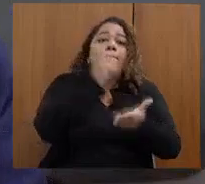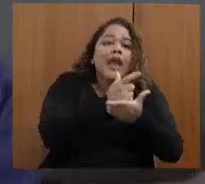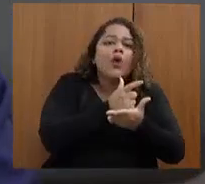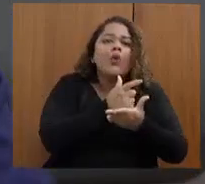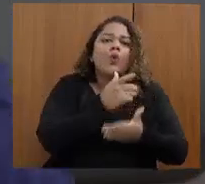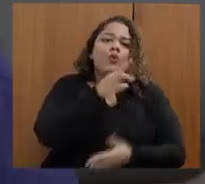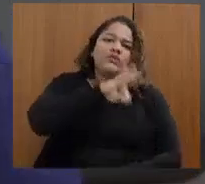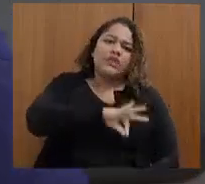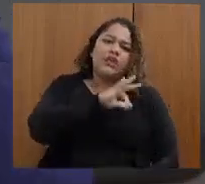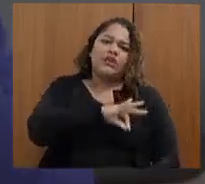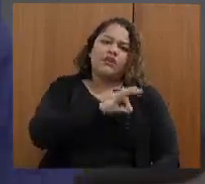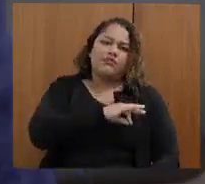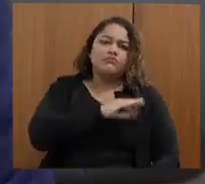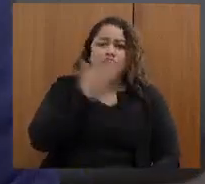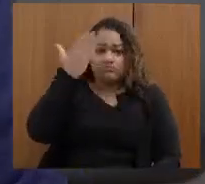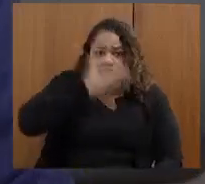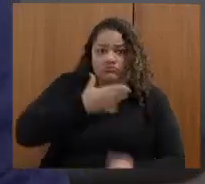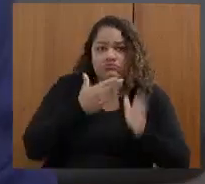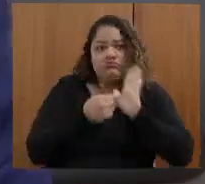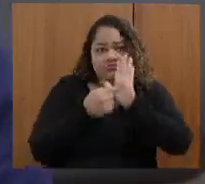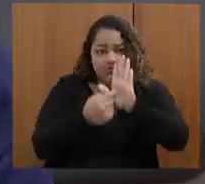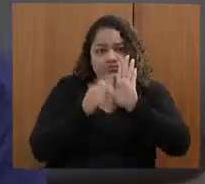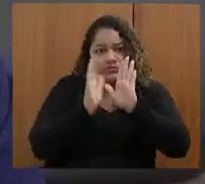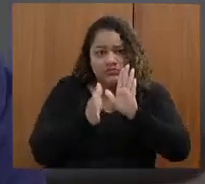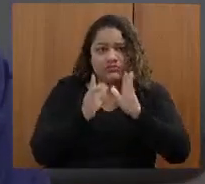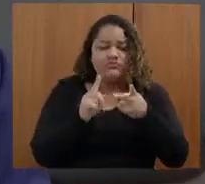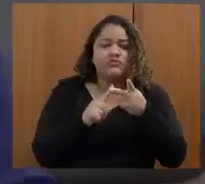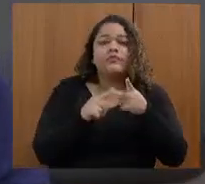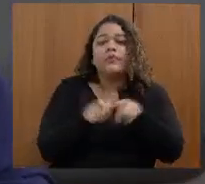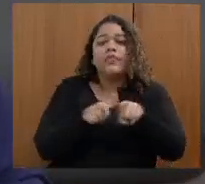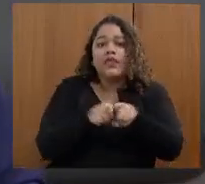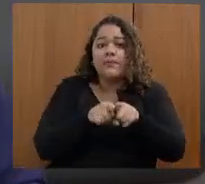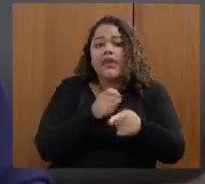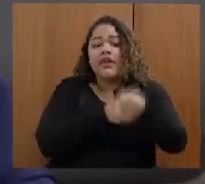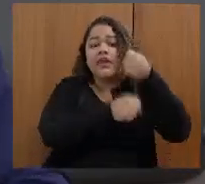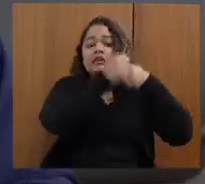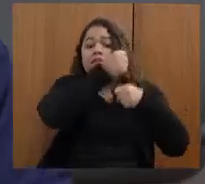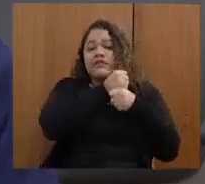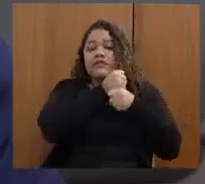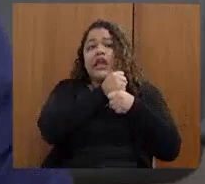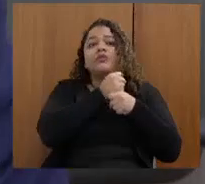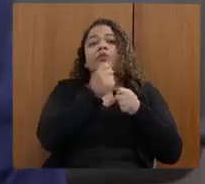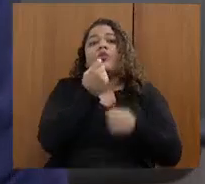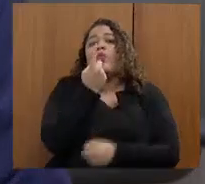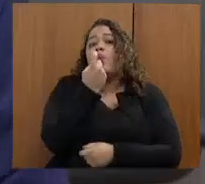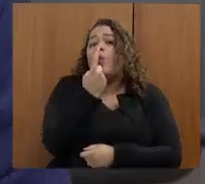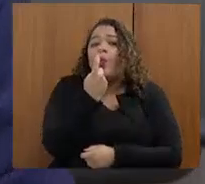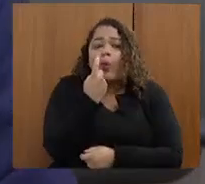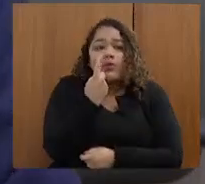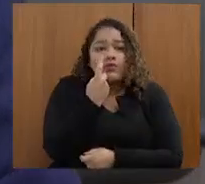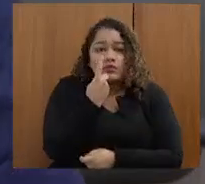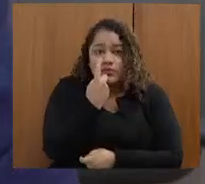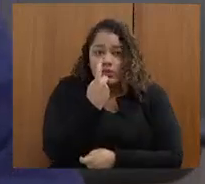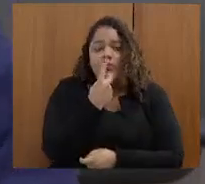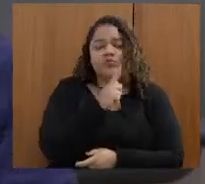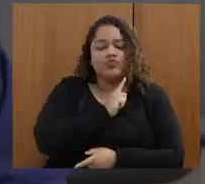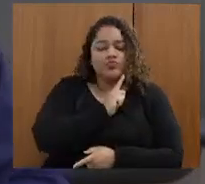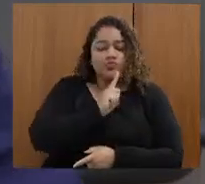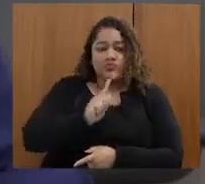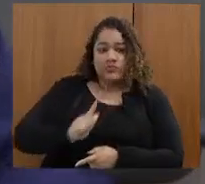Nós também demonstramos que no ano passado foi o único a única gestão que conseguiu